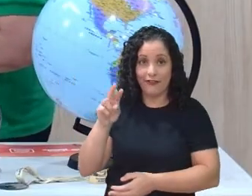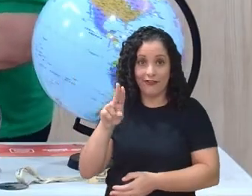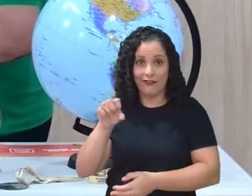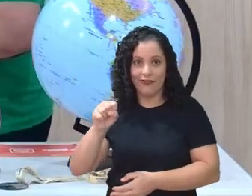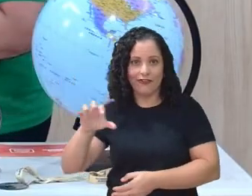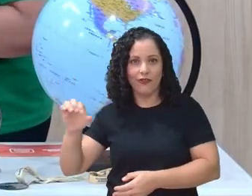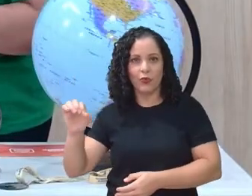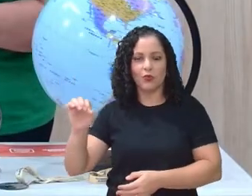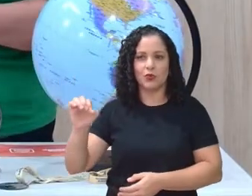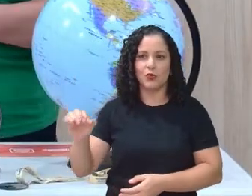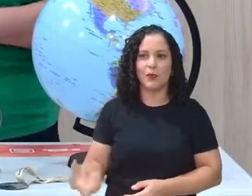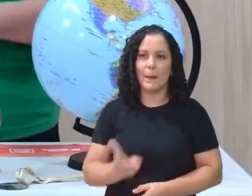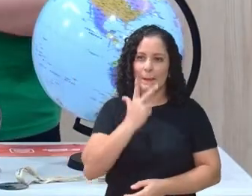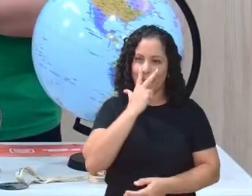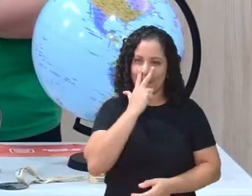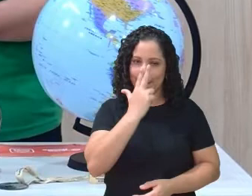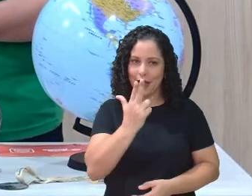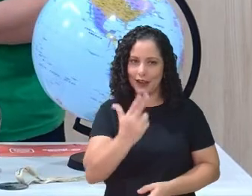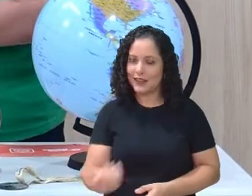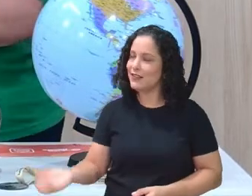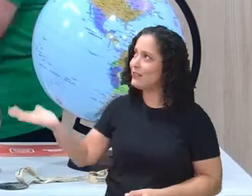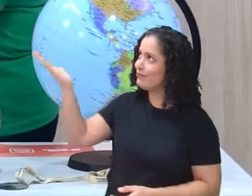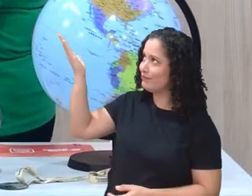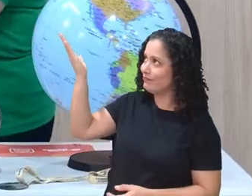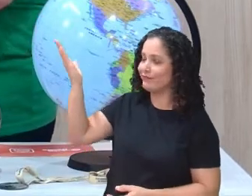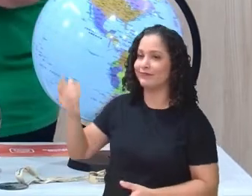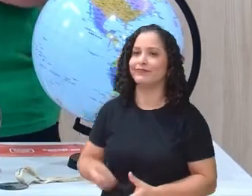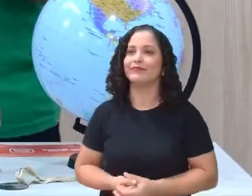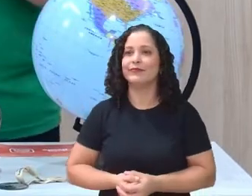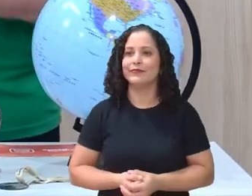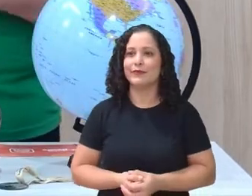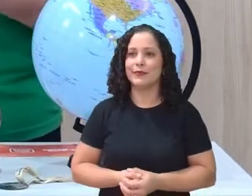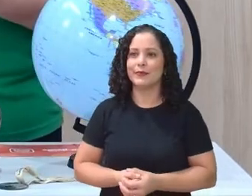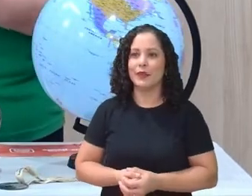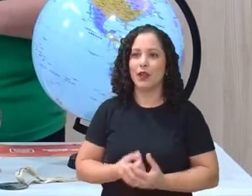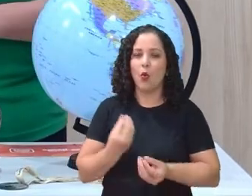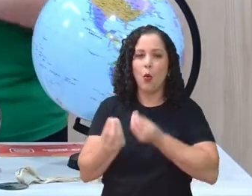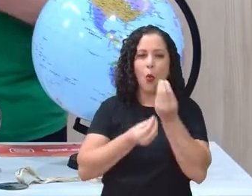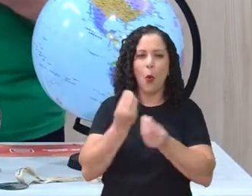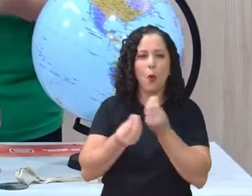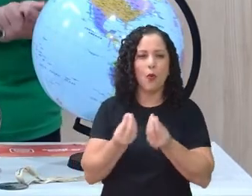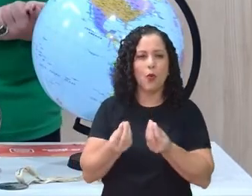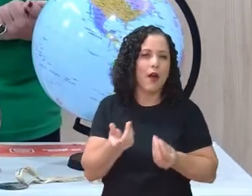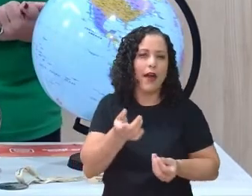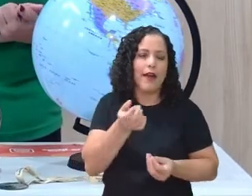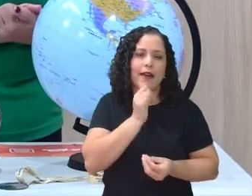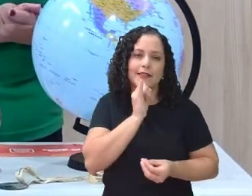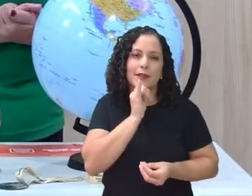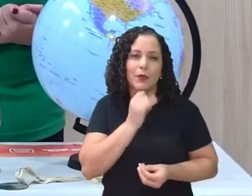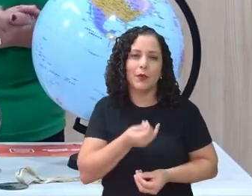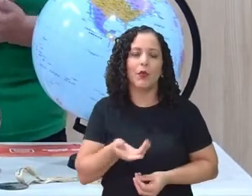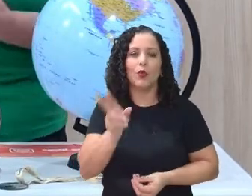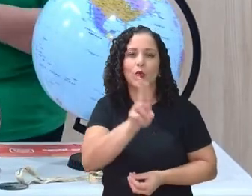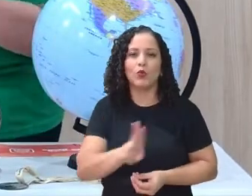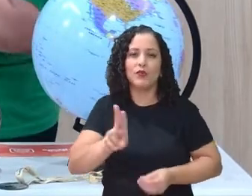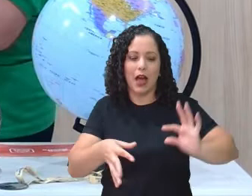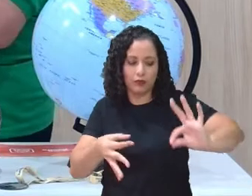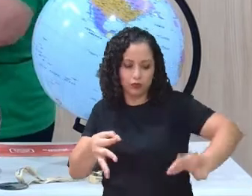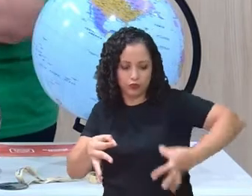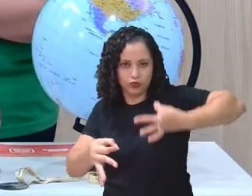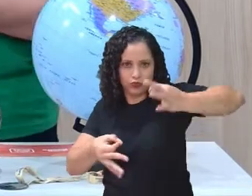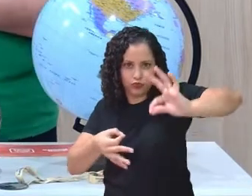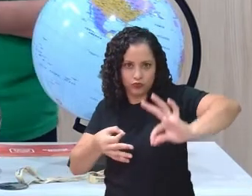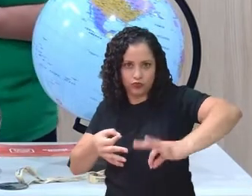representa esse tipo aí de, vamos dizer assim, de tecer o tecido, muito utilizado no passado. Creio que na